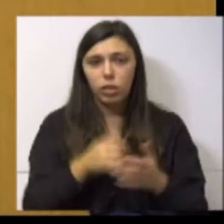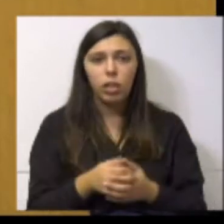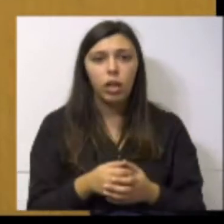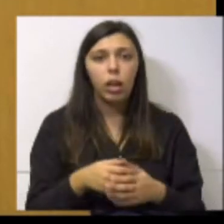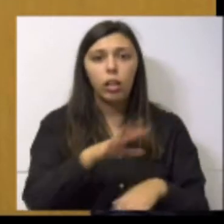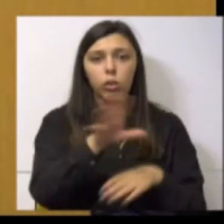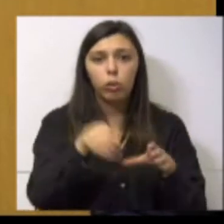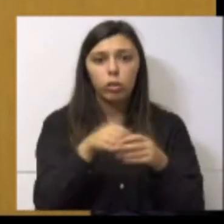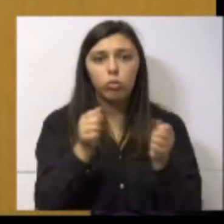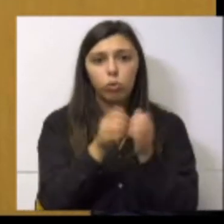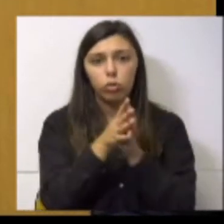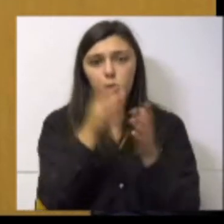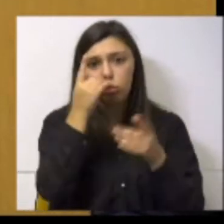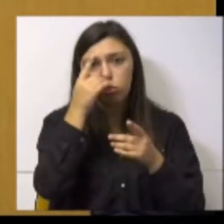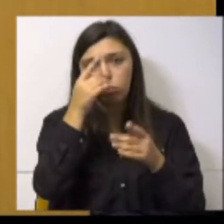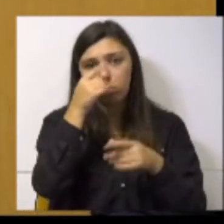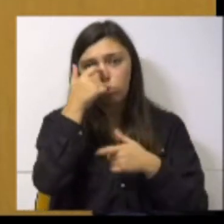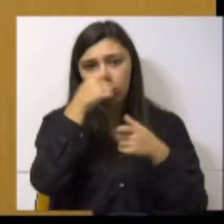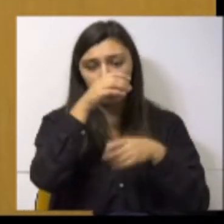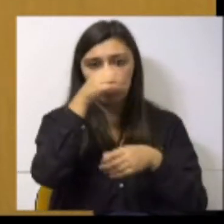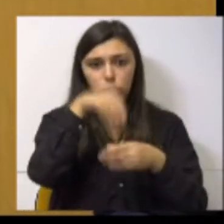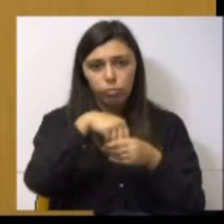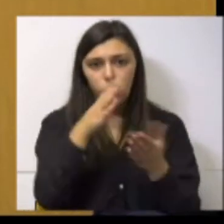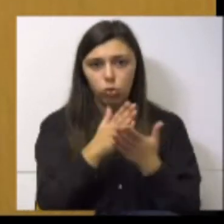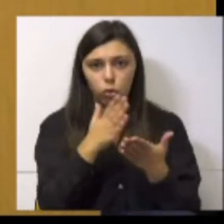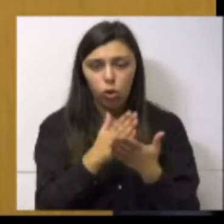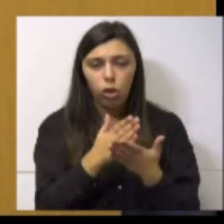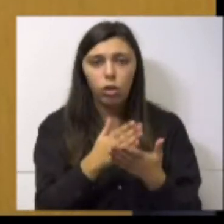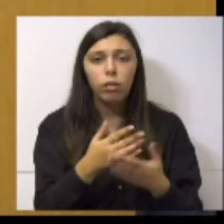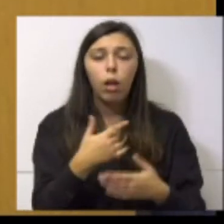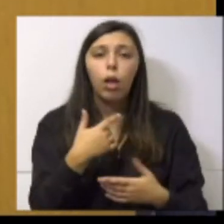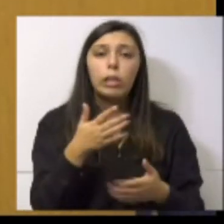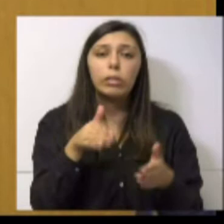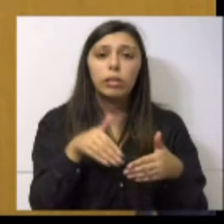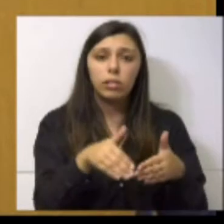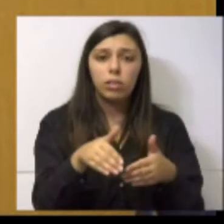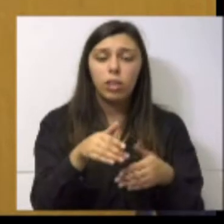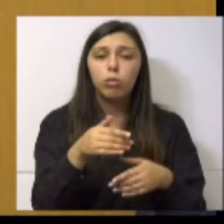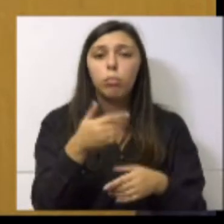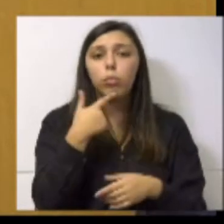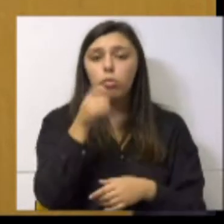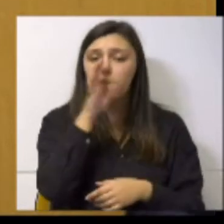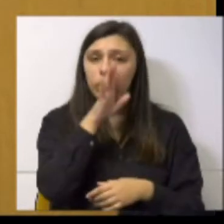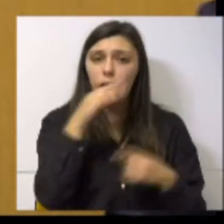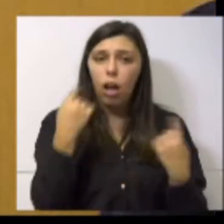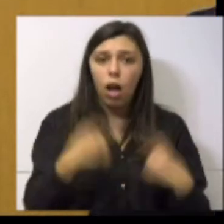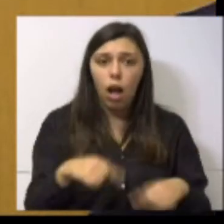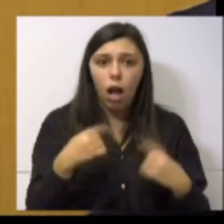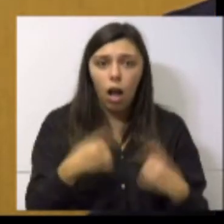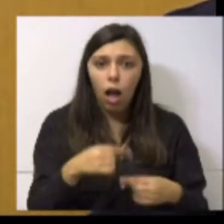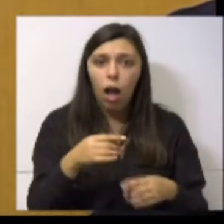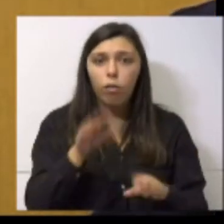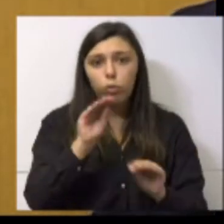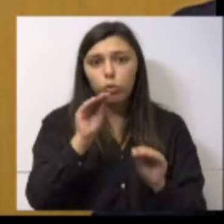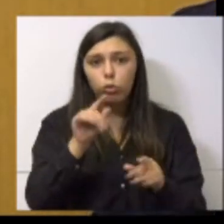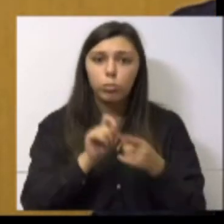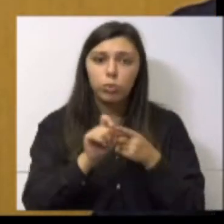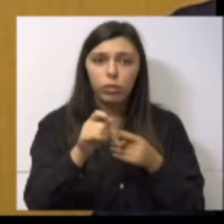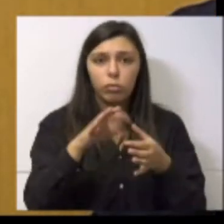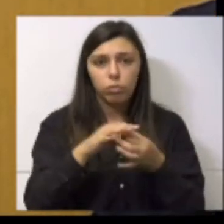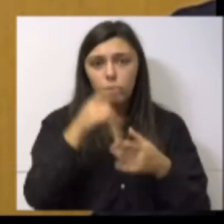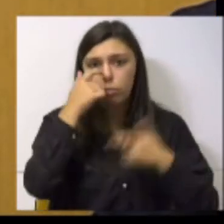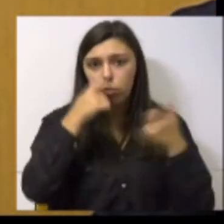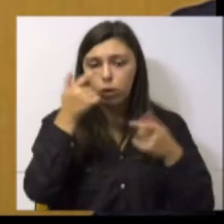os agentes escolares, se nesse sentido, pergunto se existe um plano de ações de formação específicas sobre cidadania para o pessoal